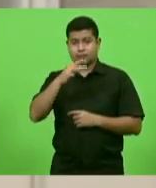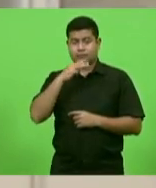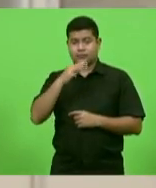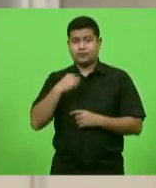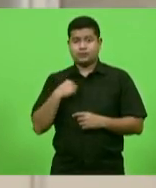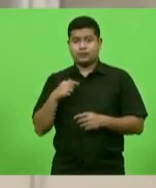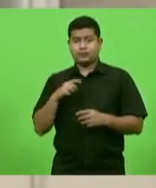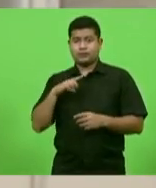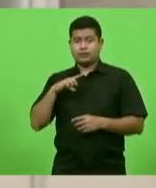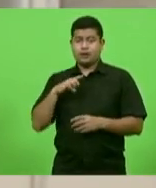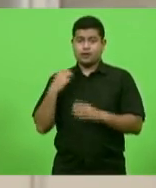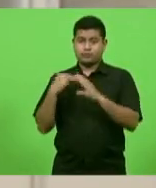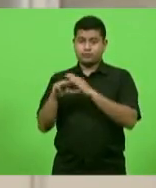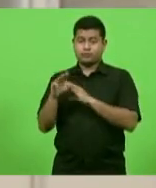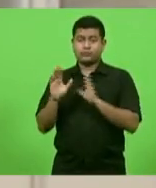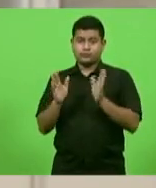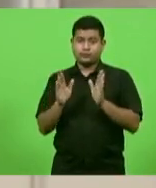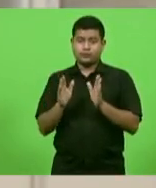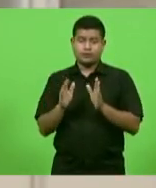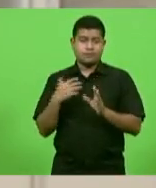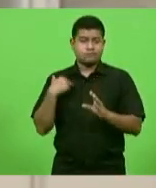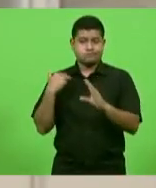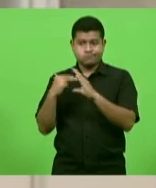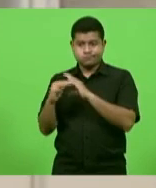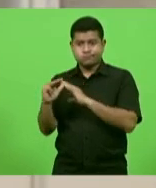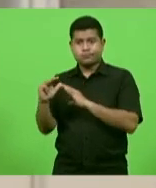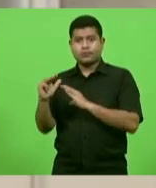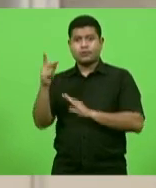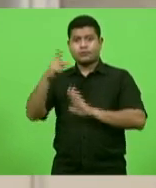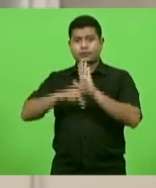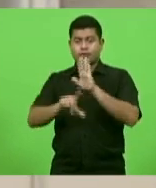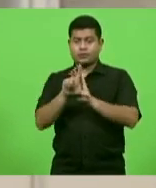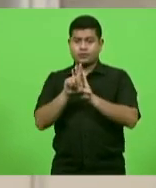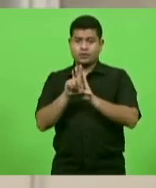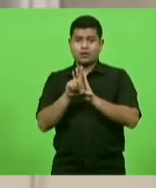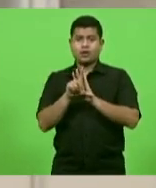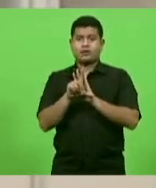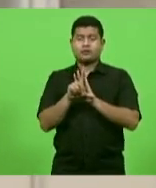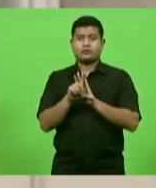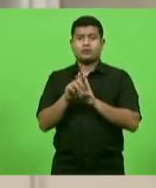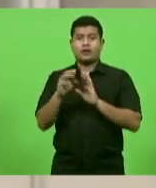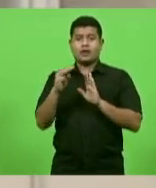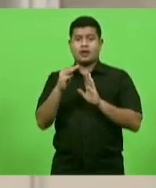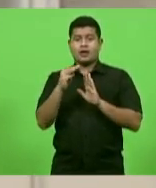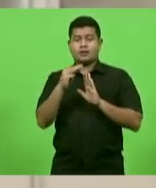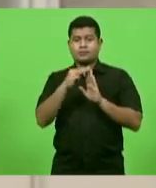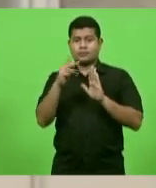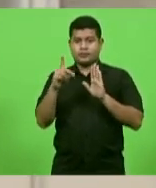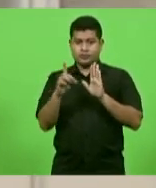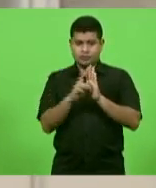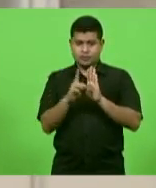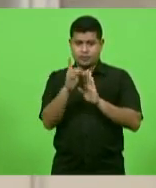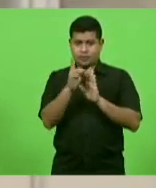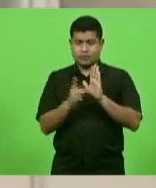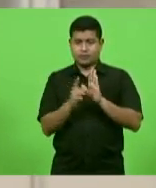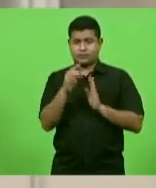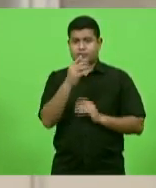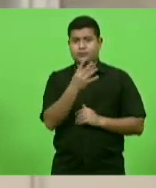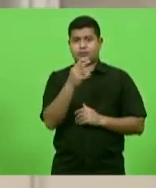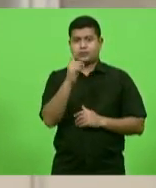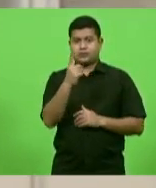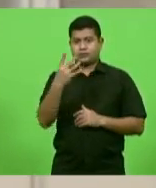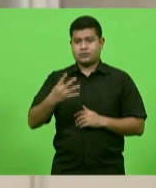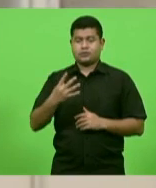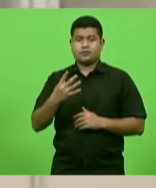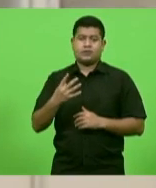povo em câmera é como já dito o meu encaminhamento do projeto de lei pela mensagem 414 p